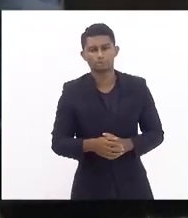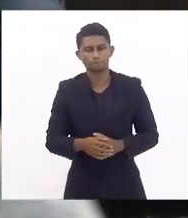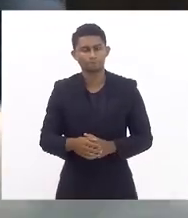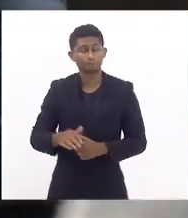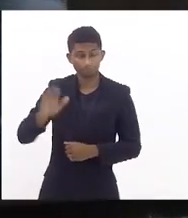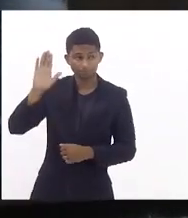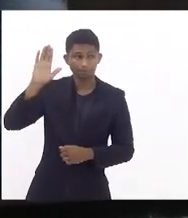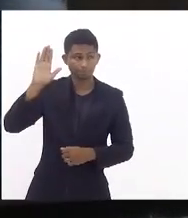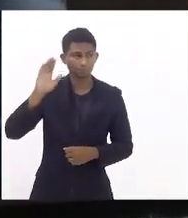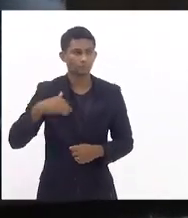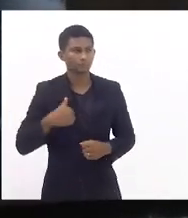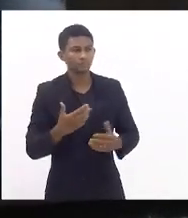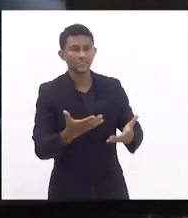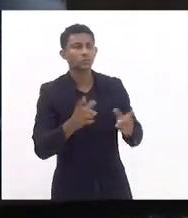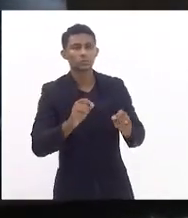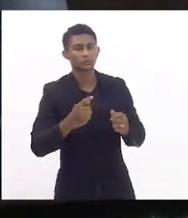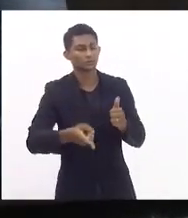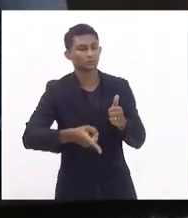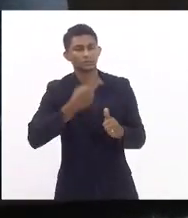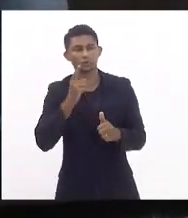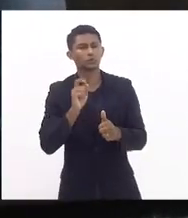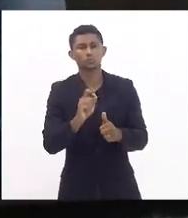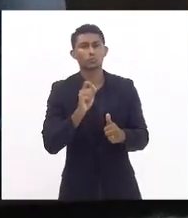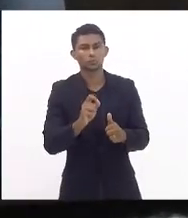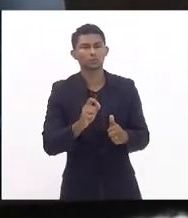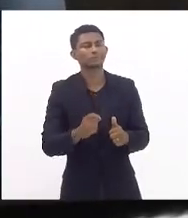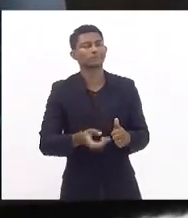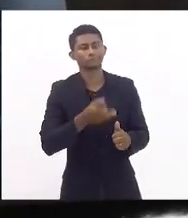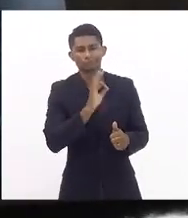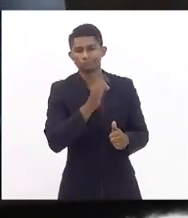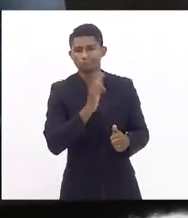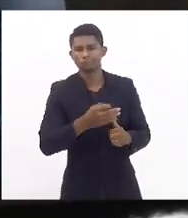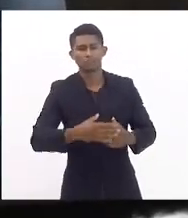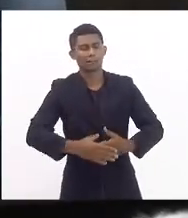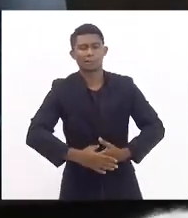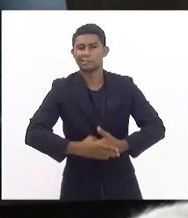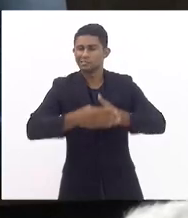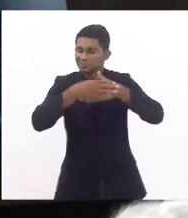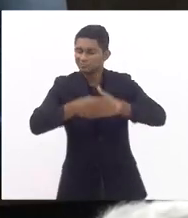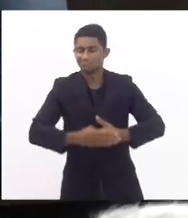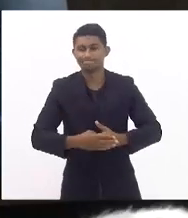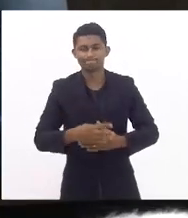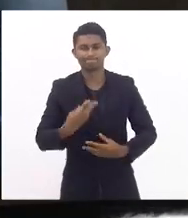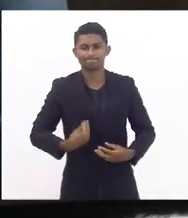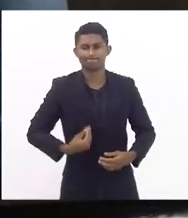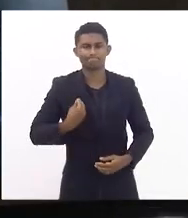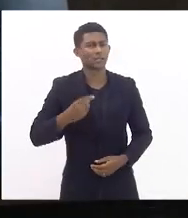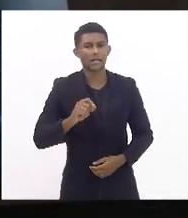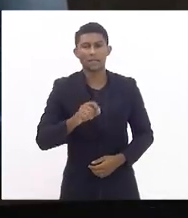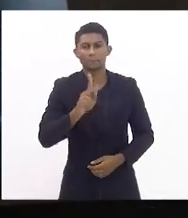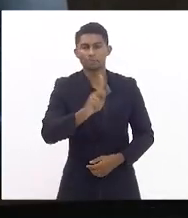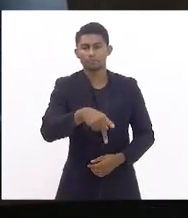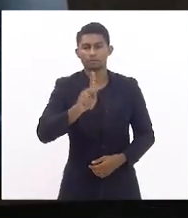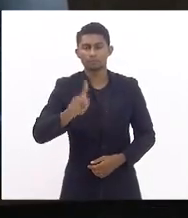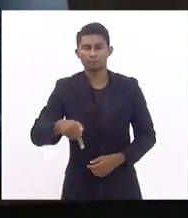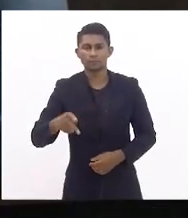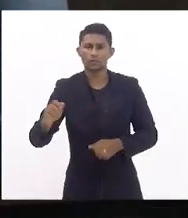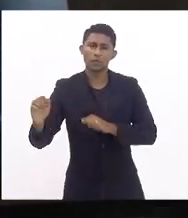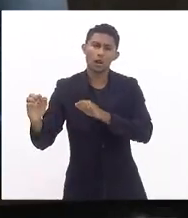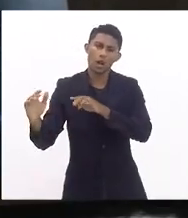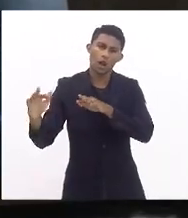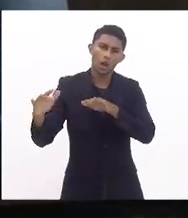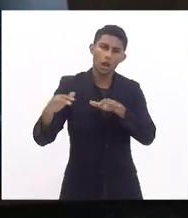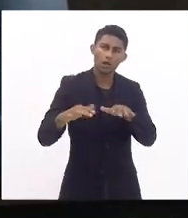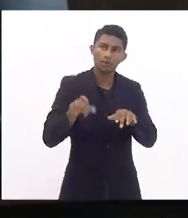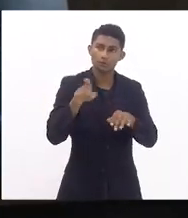senhor presidente, eu quero, em primeiro lugar, saudar a presença aqui dos professores aprovados